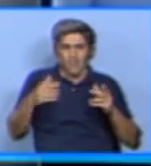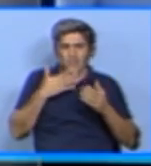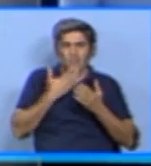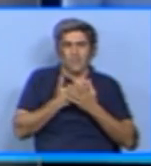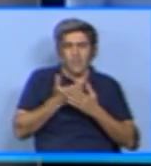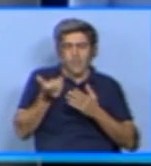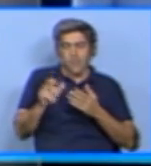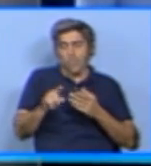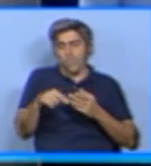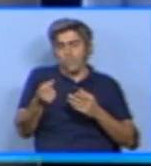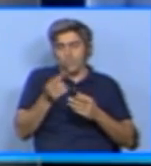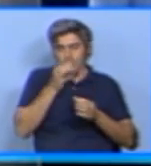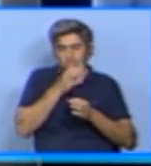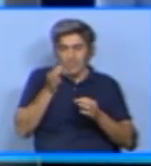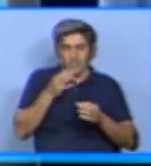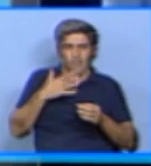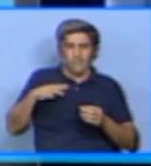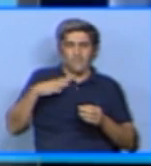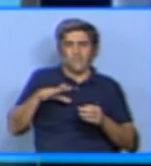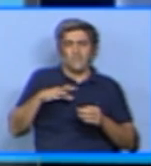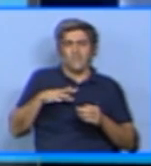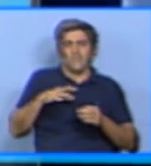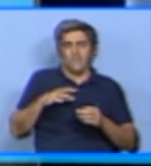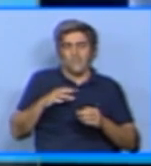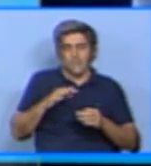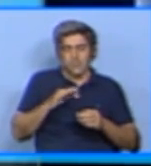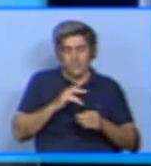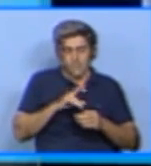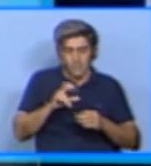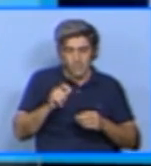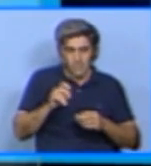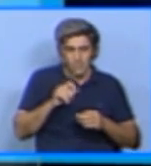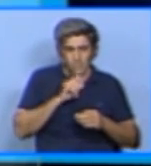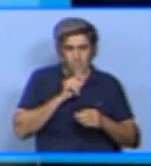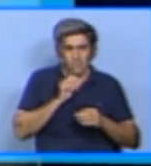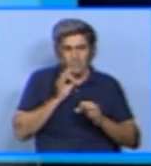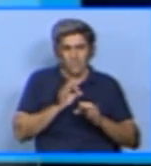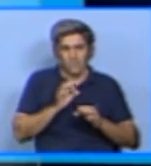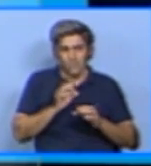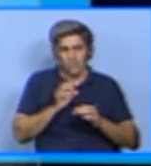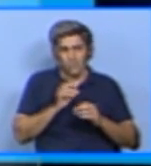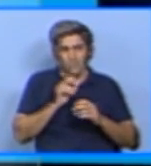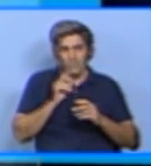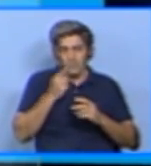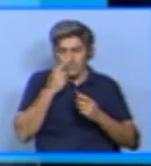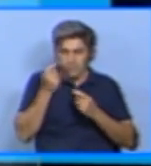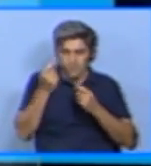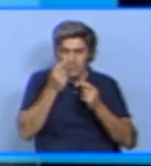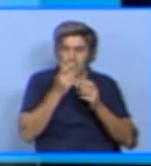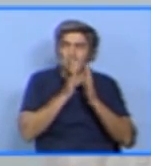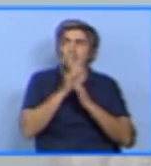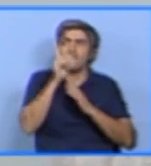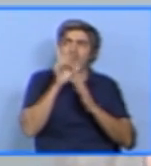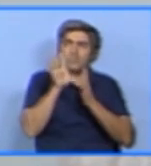introduziu um fator fantástico de querer ter seres que possam ser realmente reflexo e semelhança de Deus,